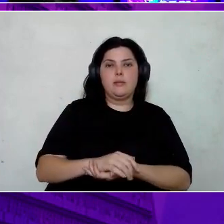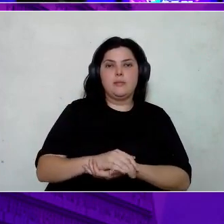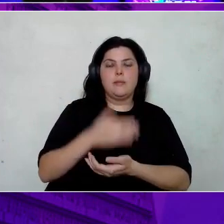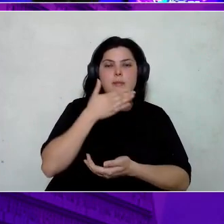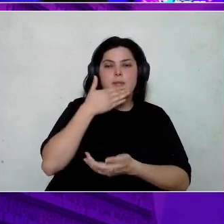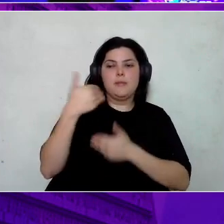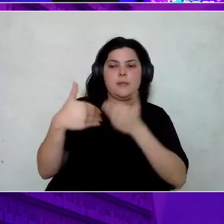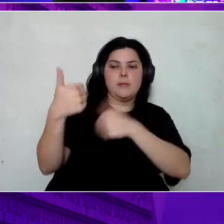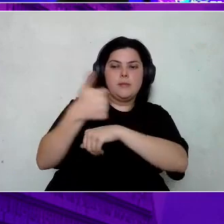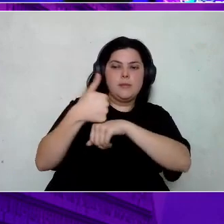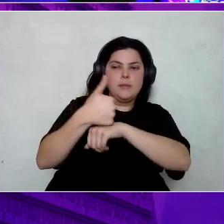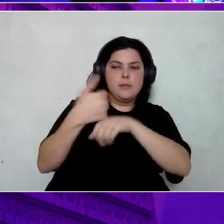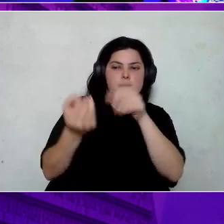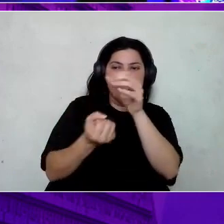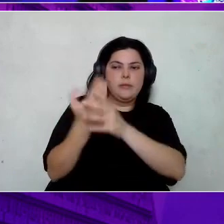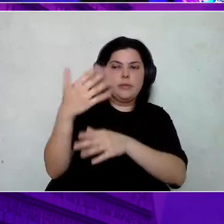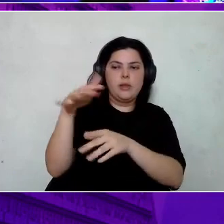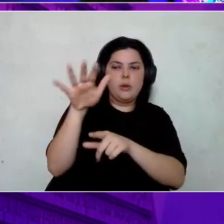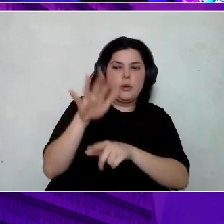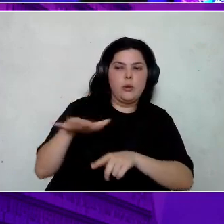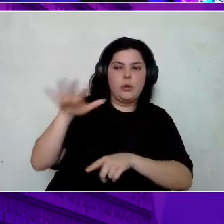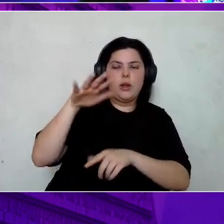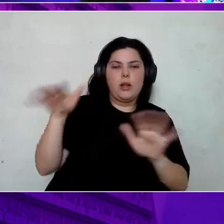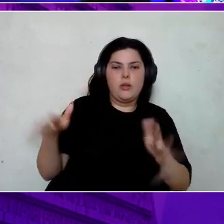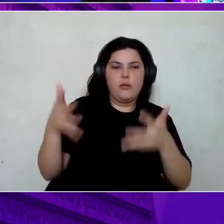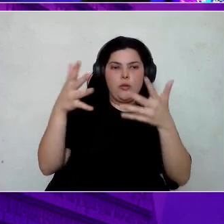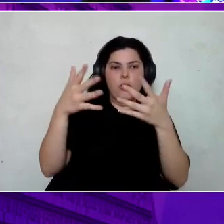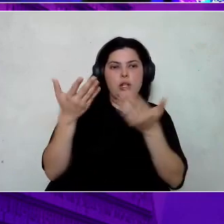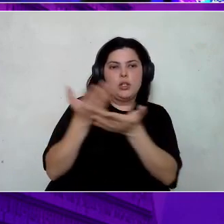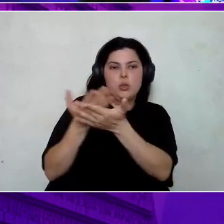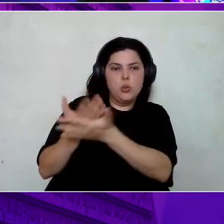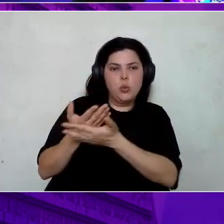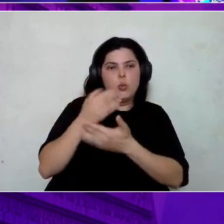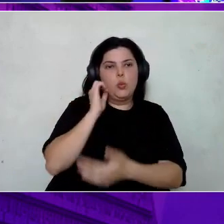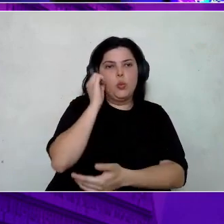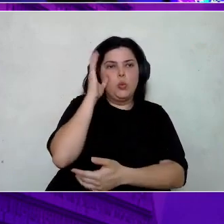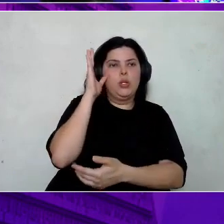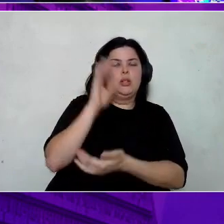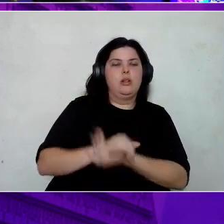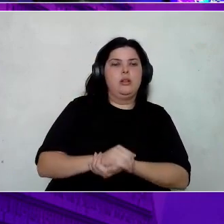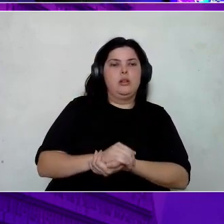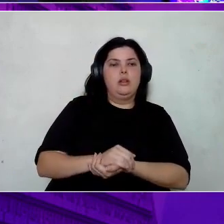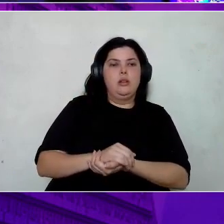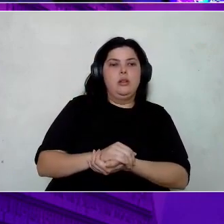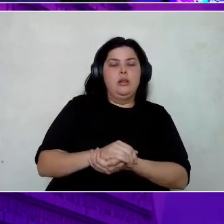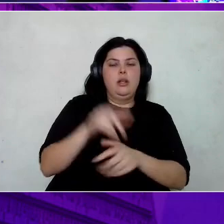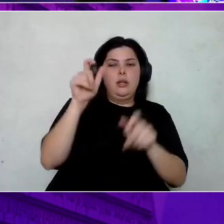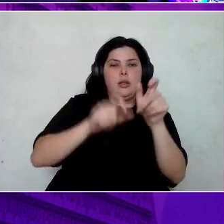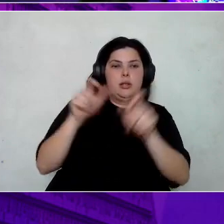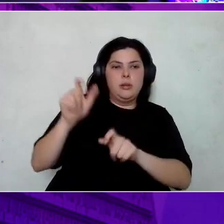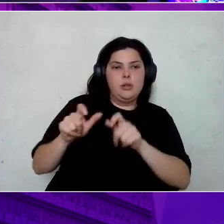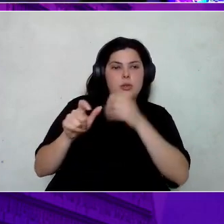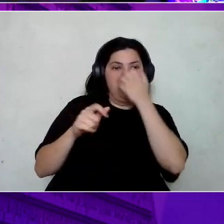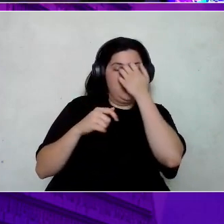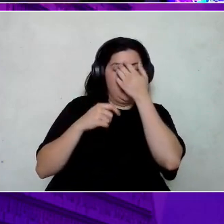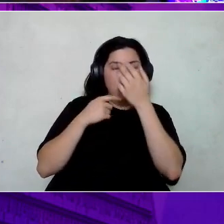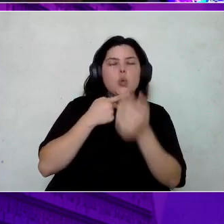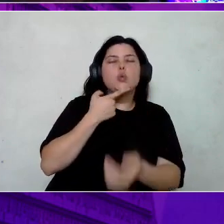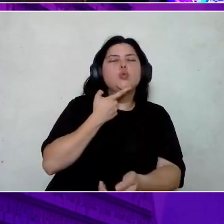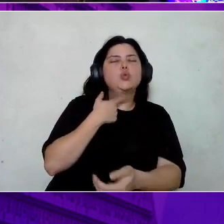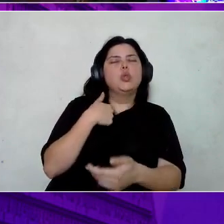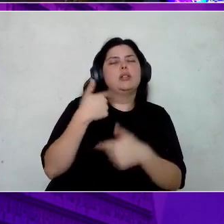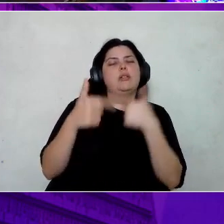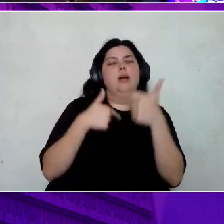criar um ambiente que fomente estudo, conhecimento, que faça com que as pessoas ali gostem de estar trabalhando ali naquela sua